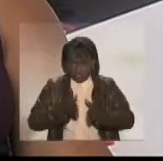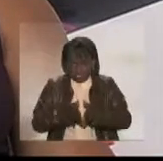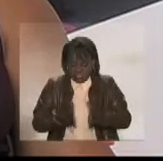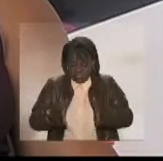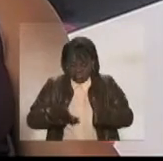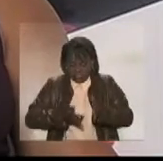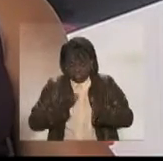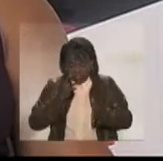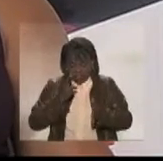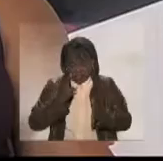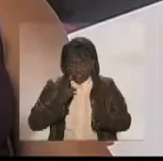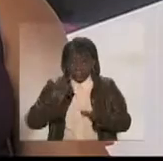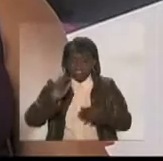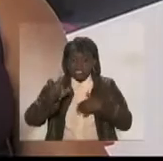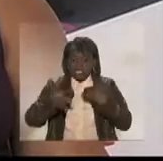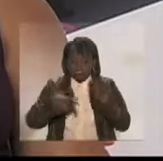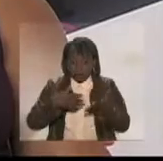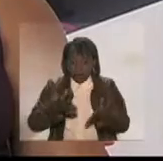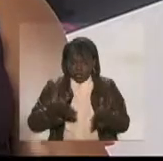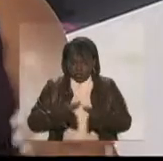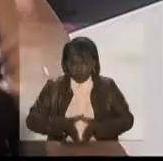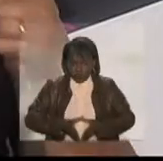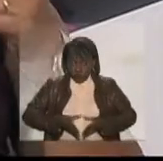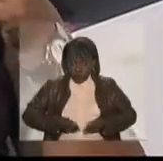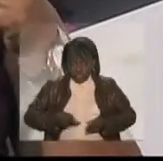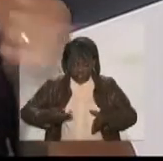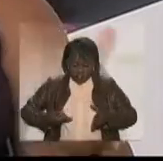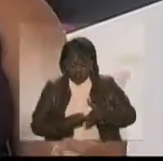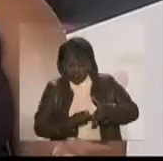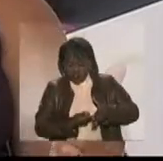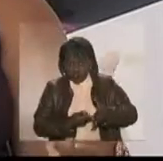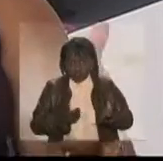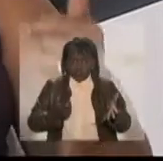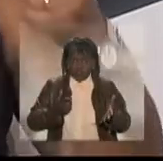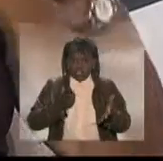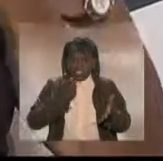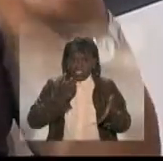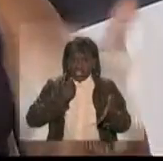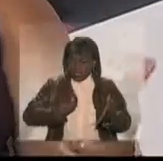corte, elas saem dessa cirurgia com o útero perfurado,